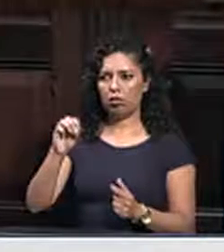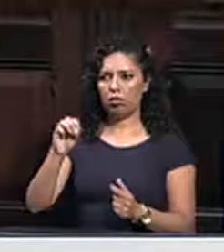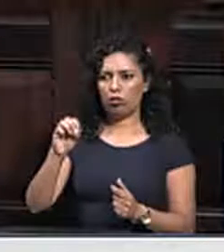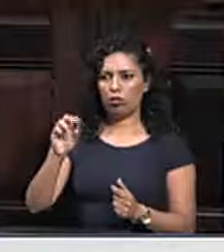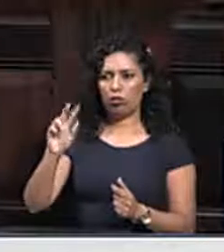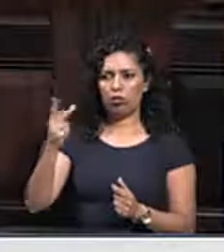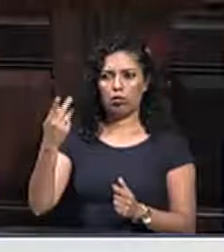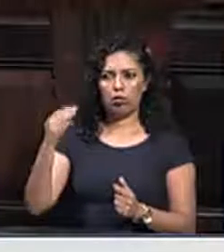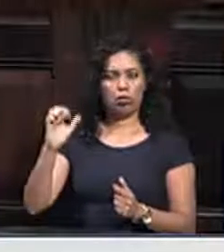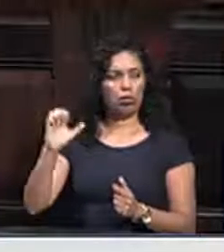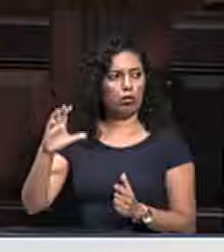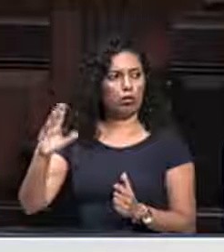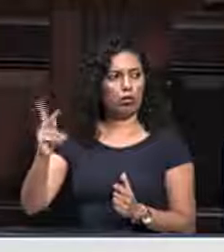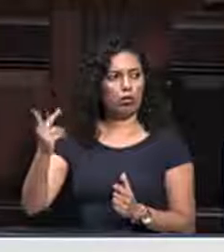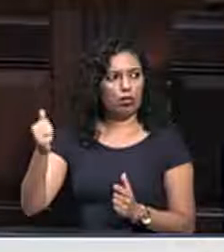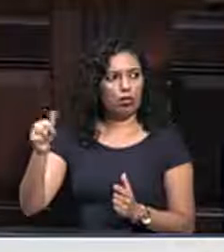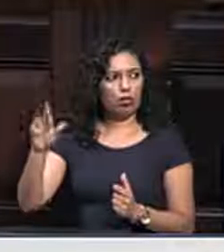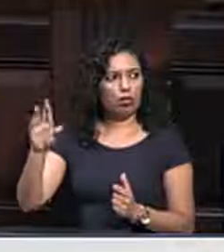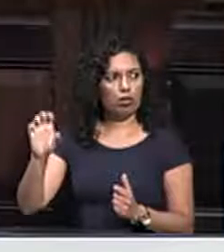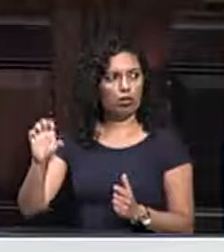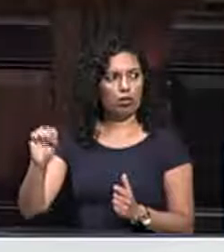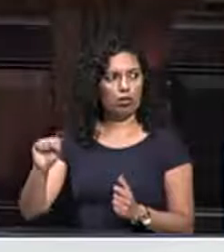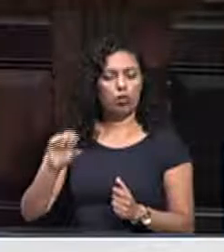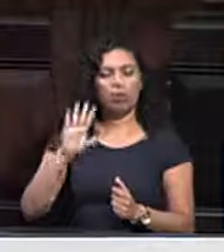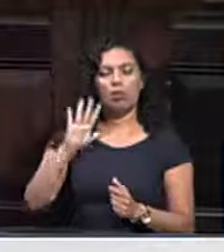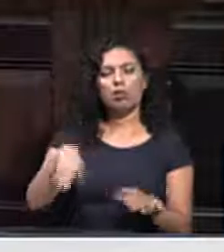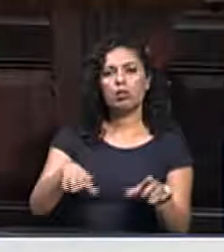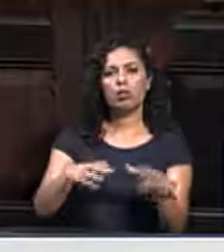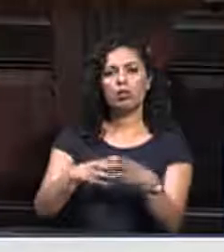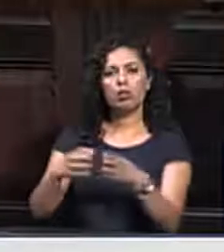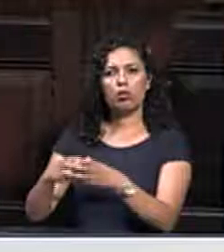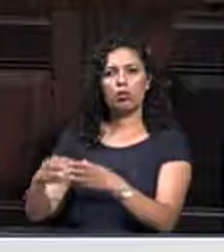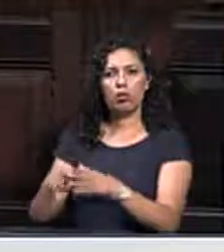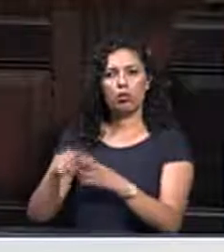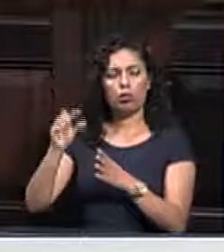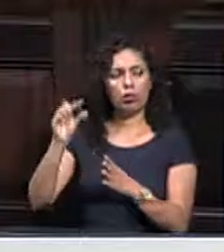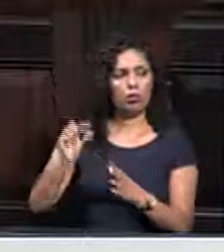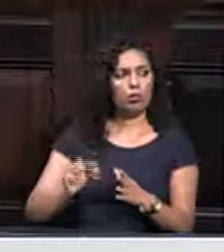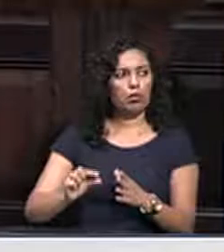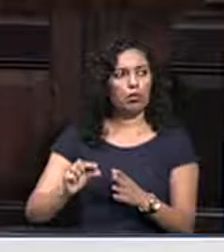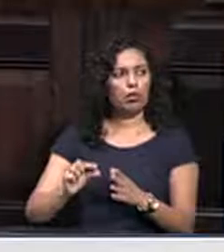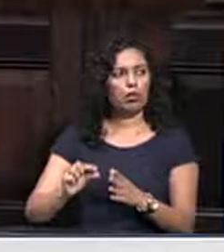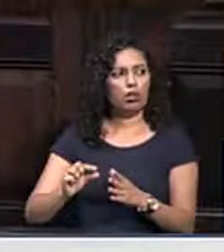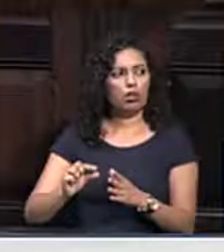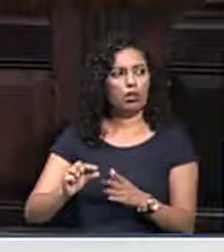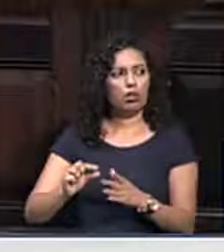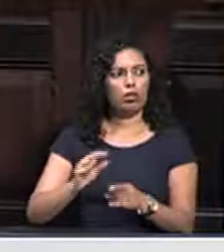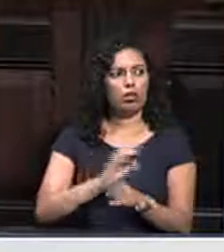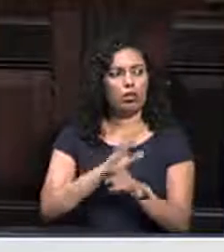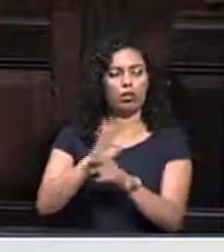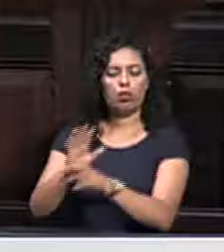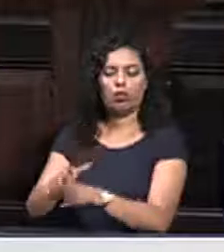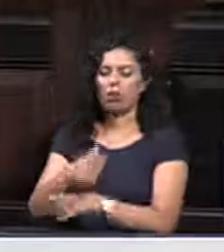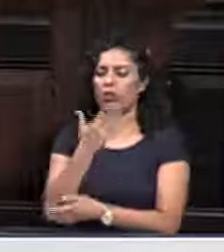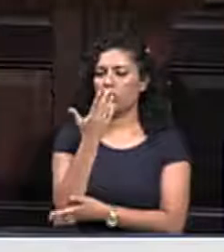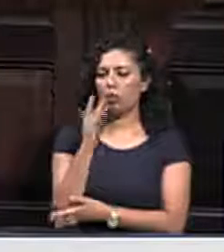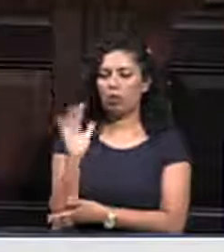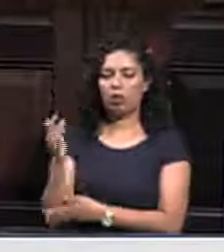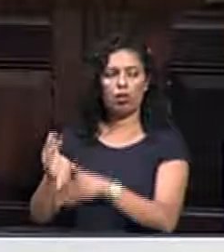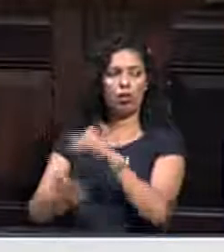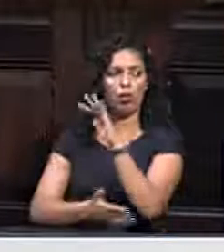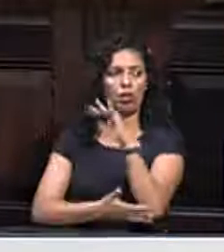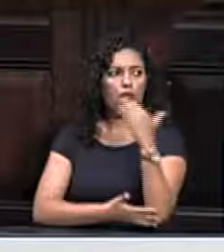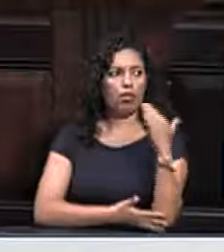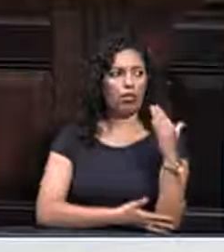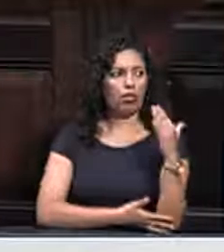que vários pequenos empreendimentos causam tanto ou mais impacto ambiental que médios e grandes